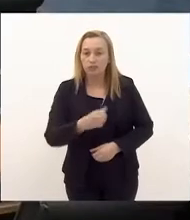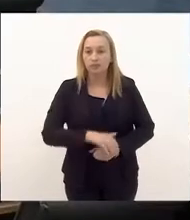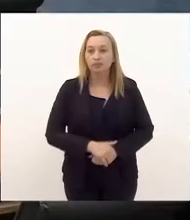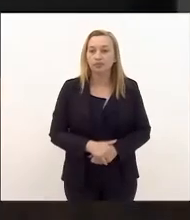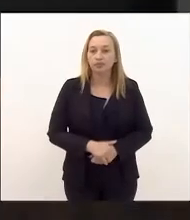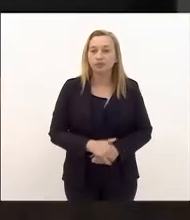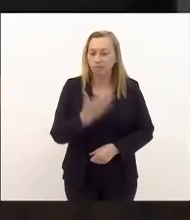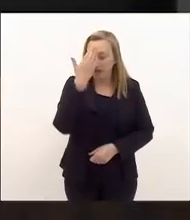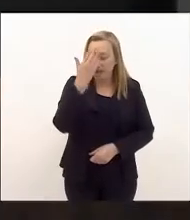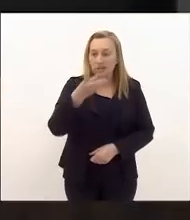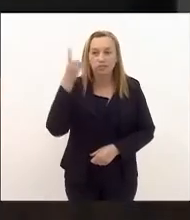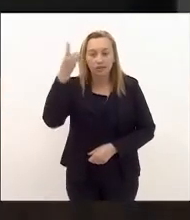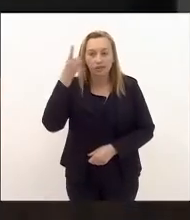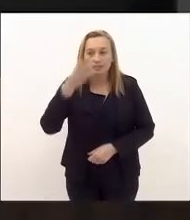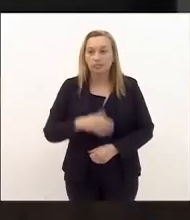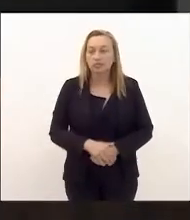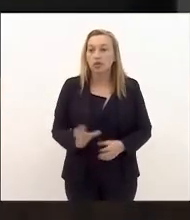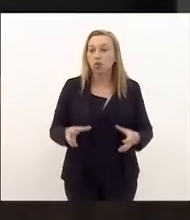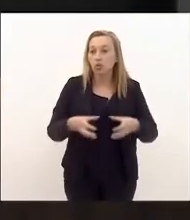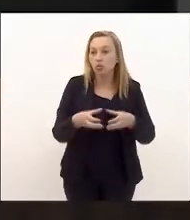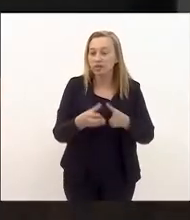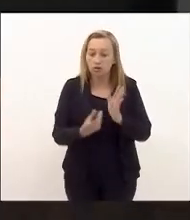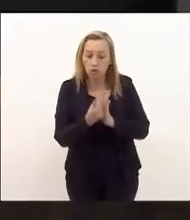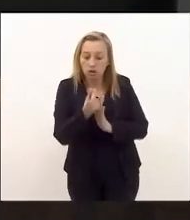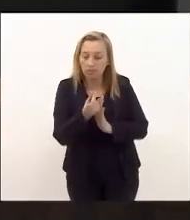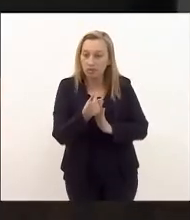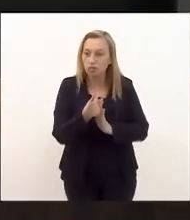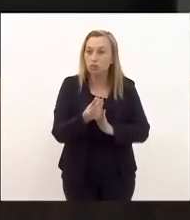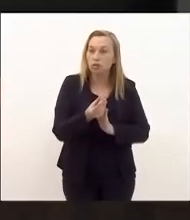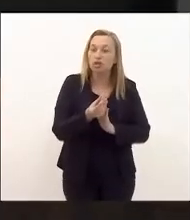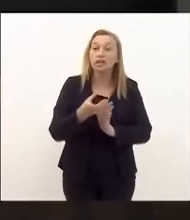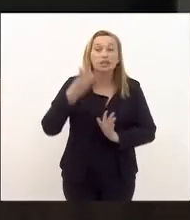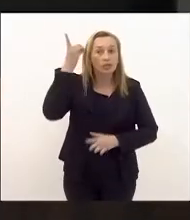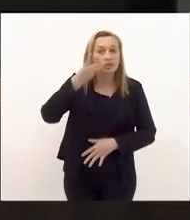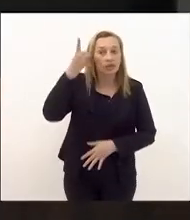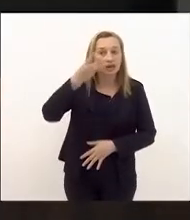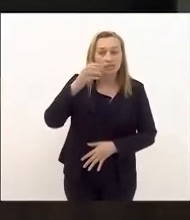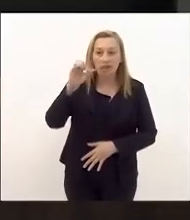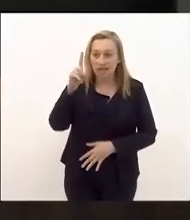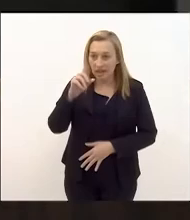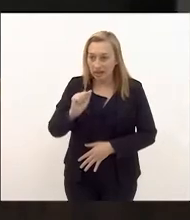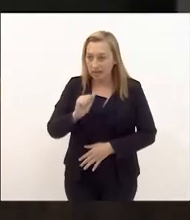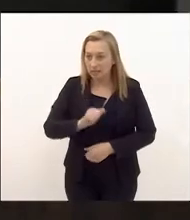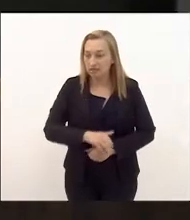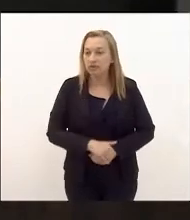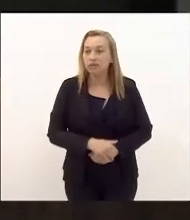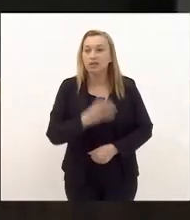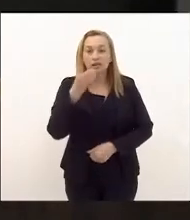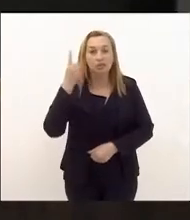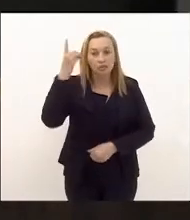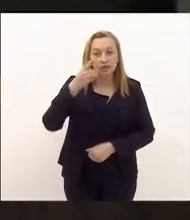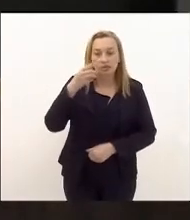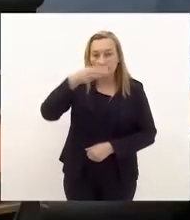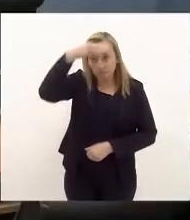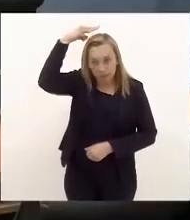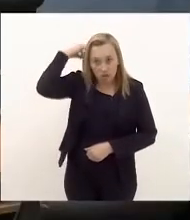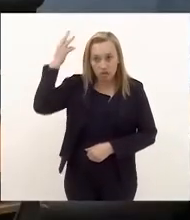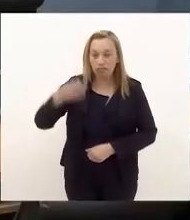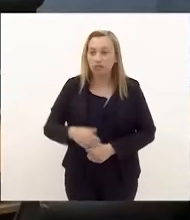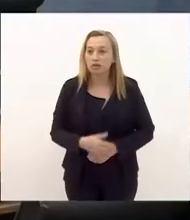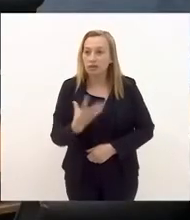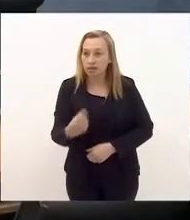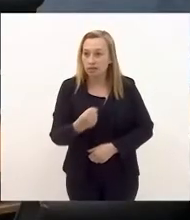Favorável. Obrigado, deputada Marta. Pela Comissão de Orçamento, deputado Márcio Canella. Deputado Márcio Pacheco. Favorável.